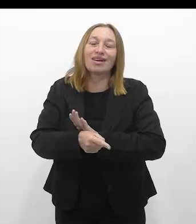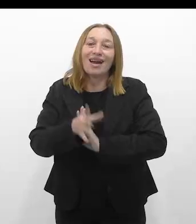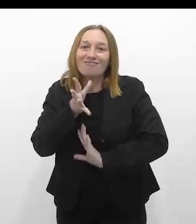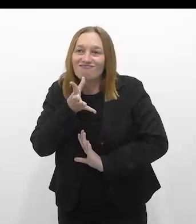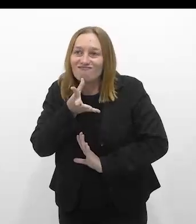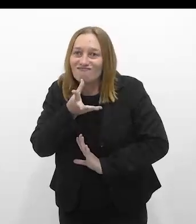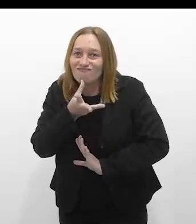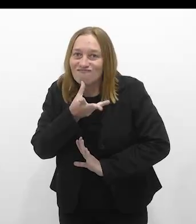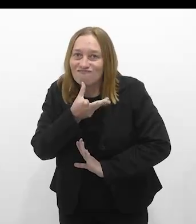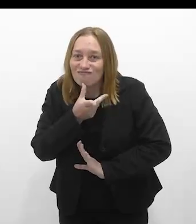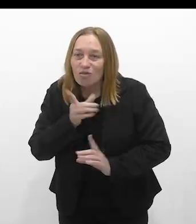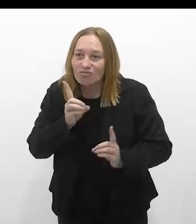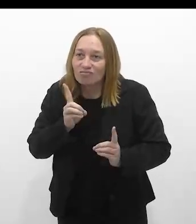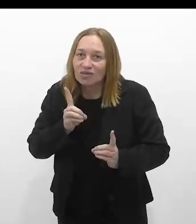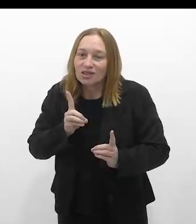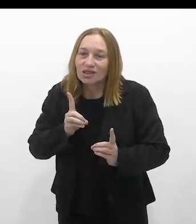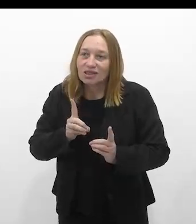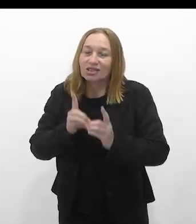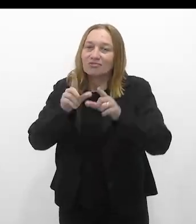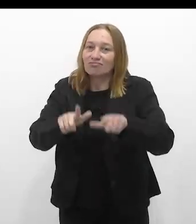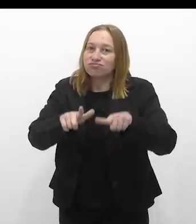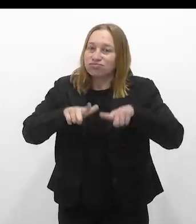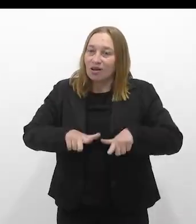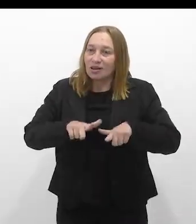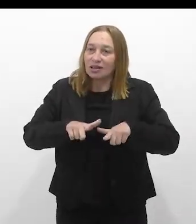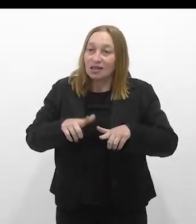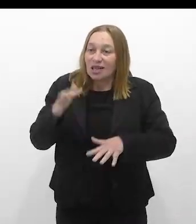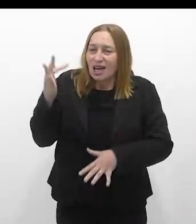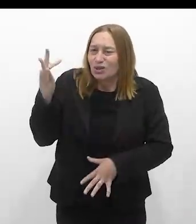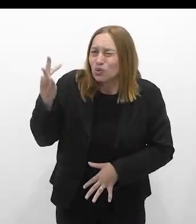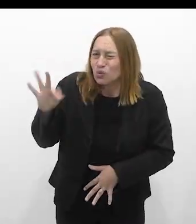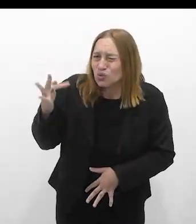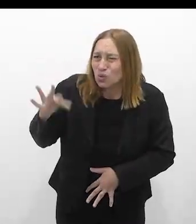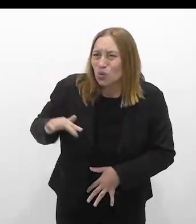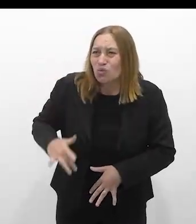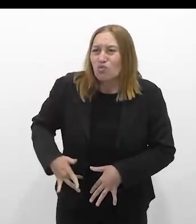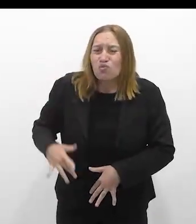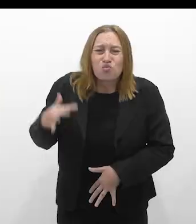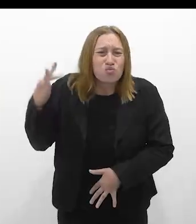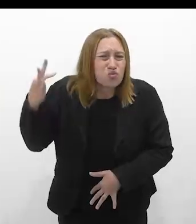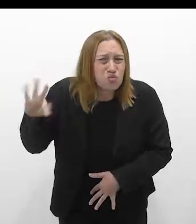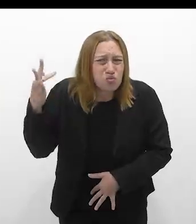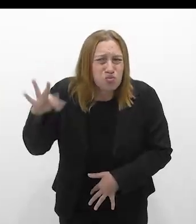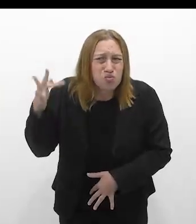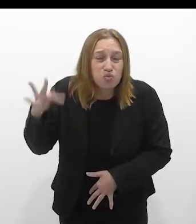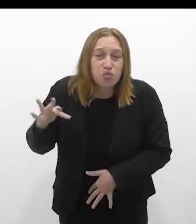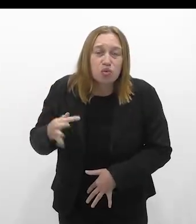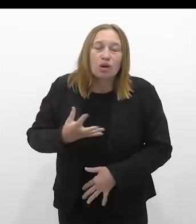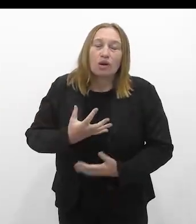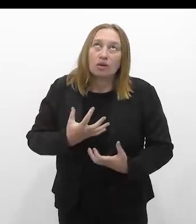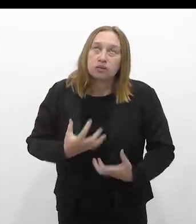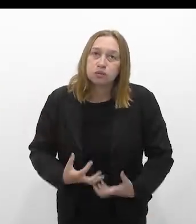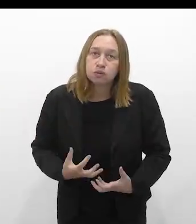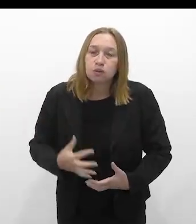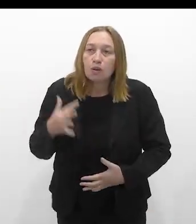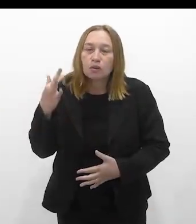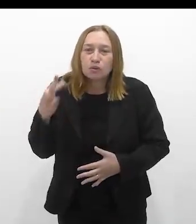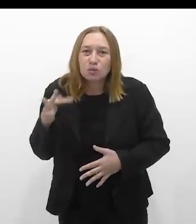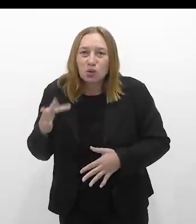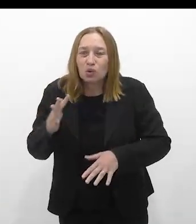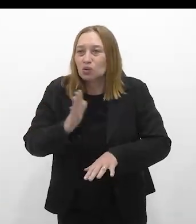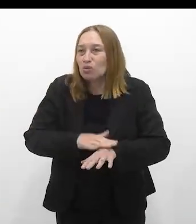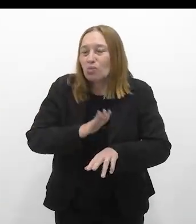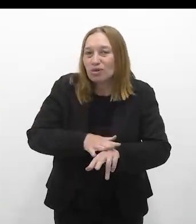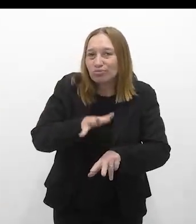A demora no diagnóstico e a normalização da dor. Cólicas intensas, fadiga, dor durante